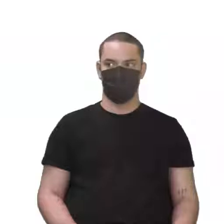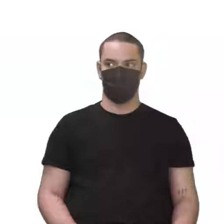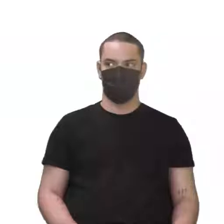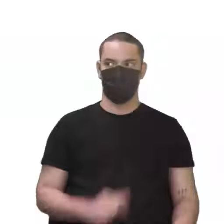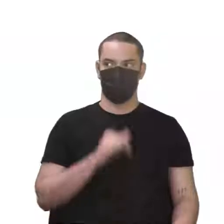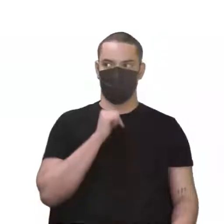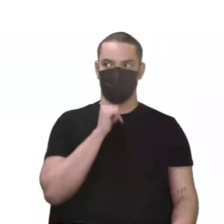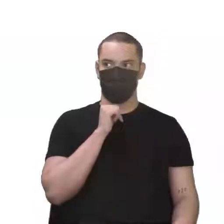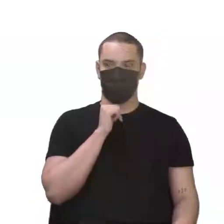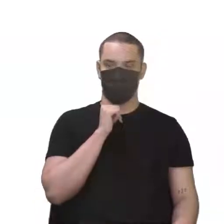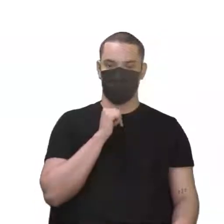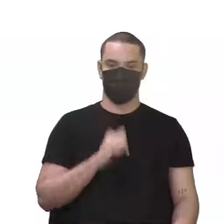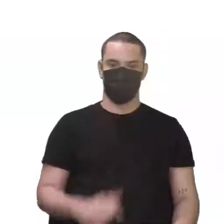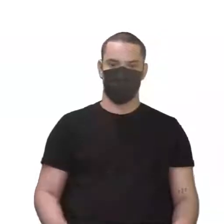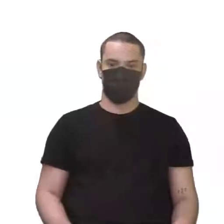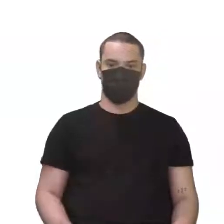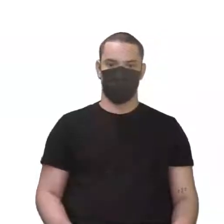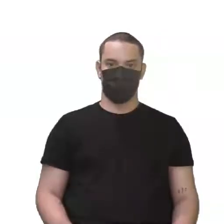vamos lá,